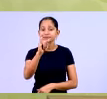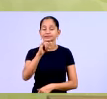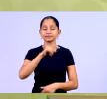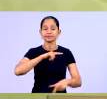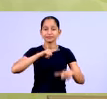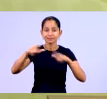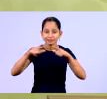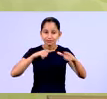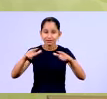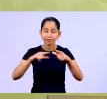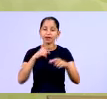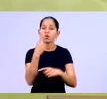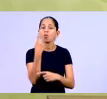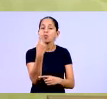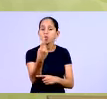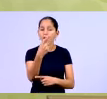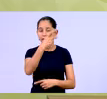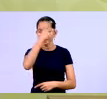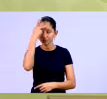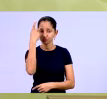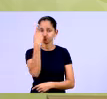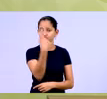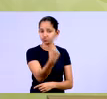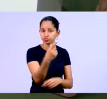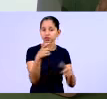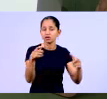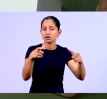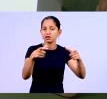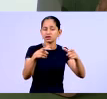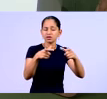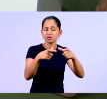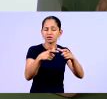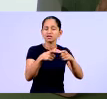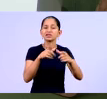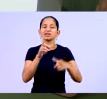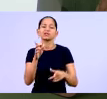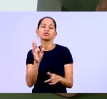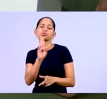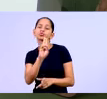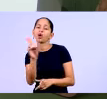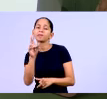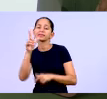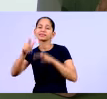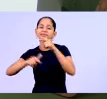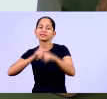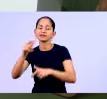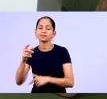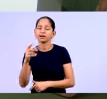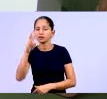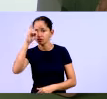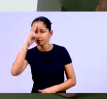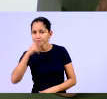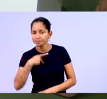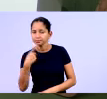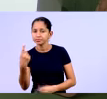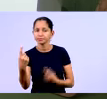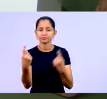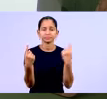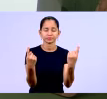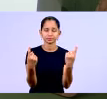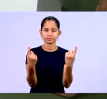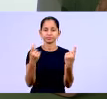e empresa individual, se tem alguma relação. Trabalho individual, empresa individual. Como é o nome